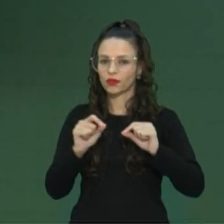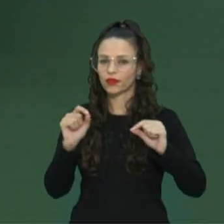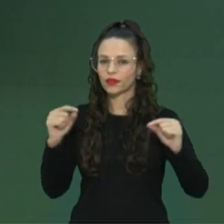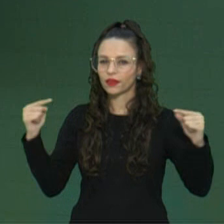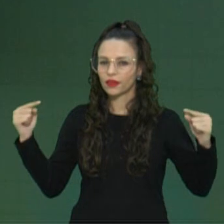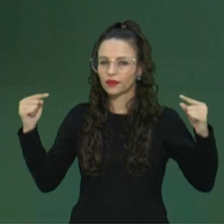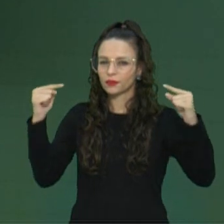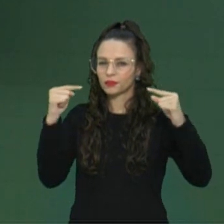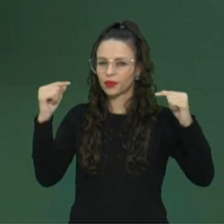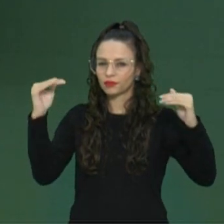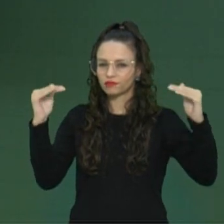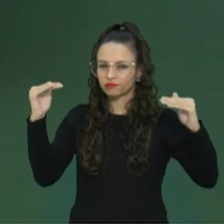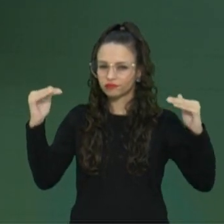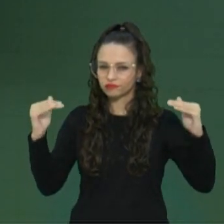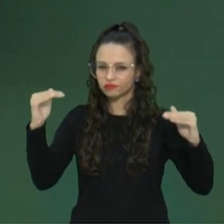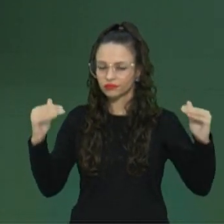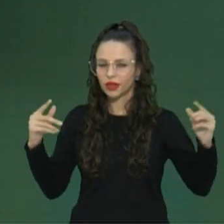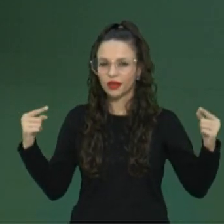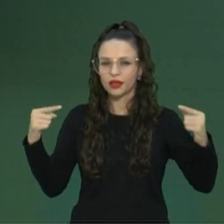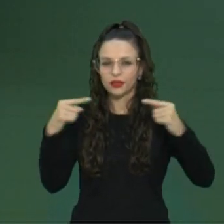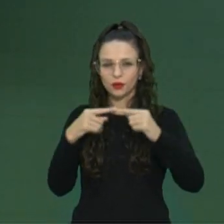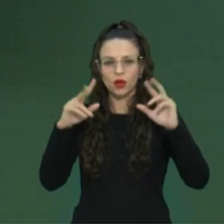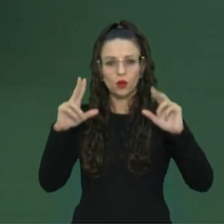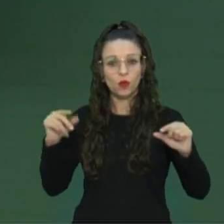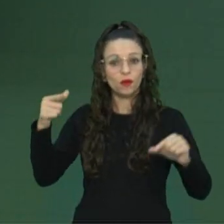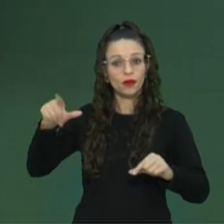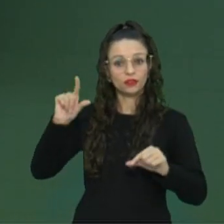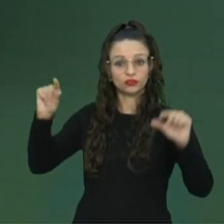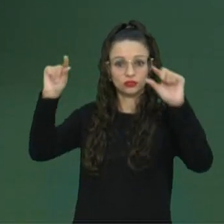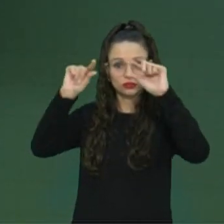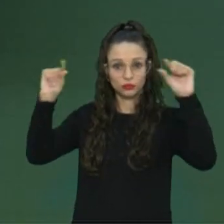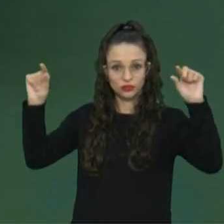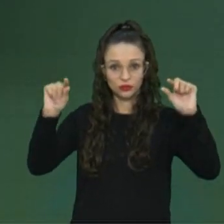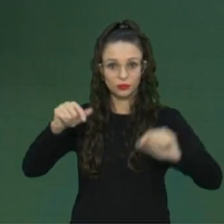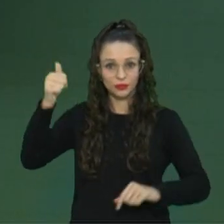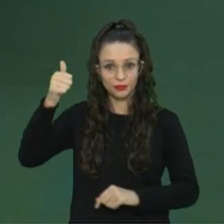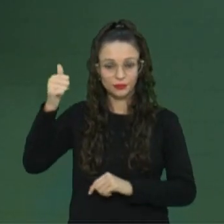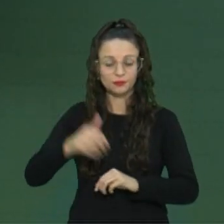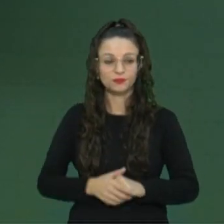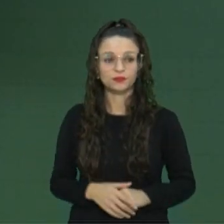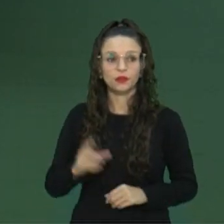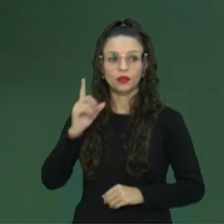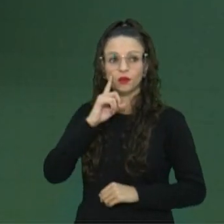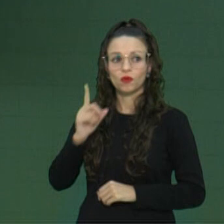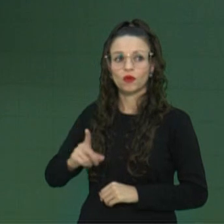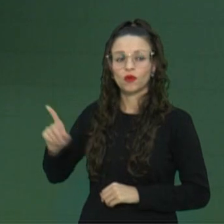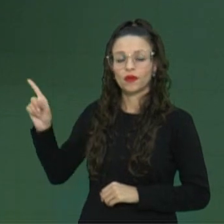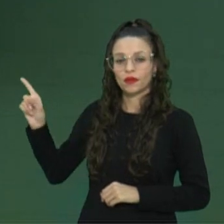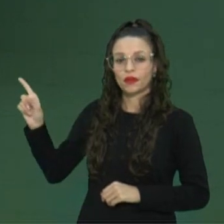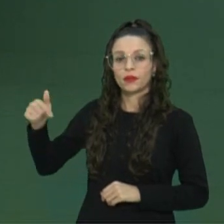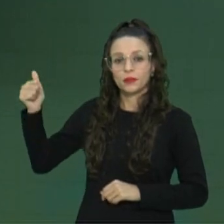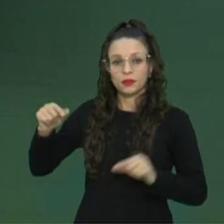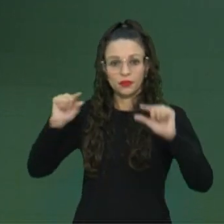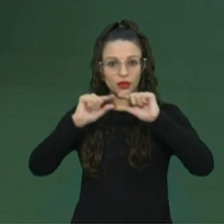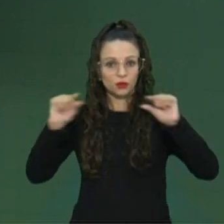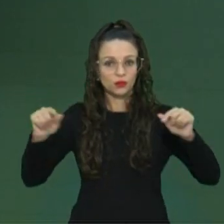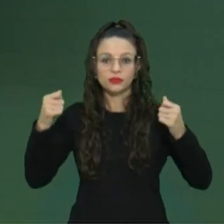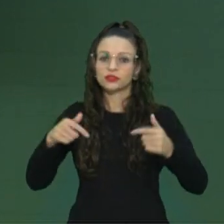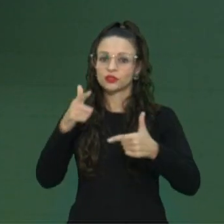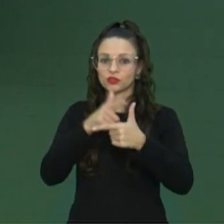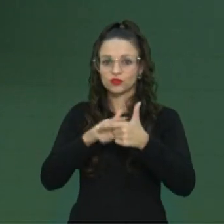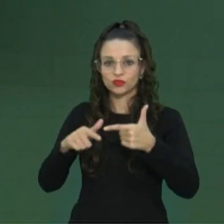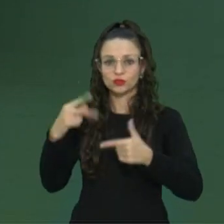quantidades fiquem bem certinhas conforme a equação que a gente tem interesse. Então, olha só, a primeira a gente vai precisar dividir por